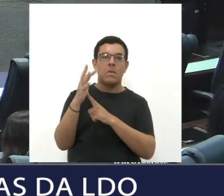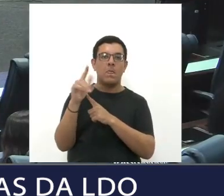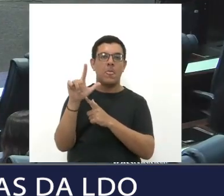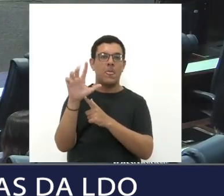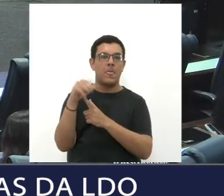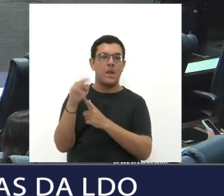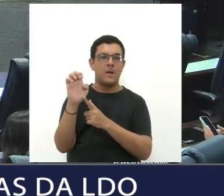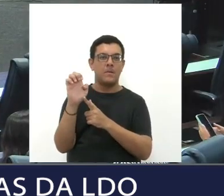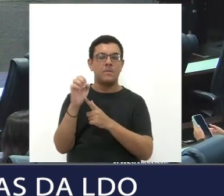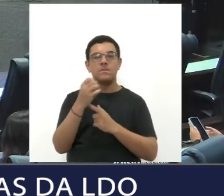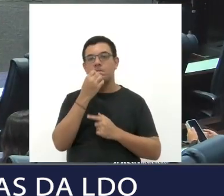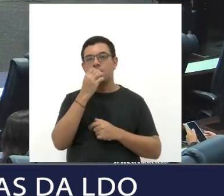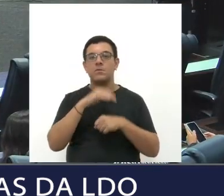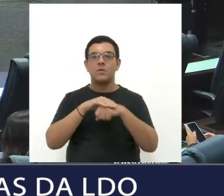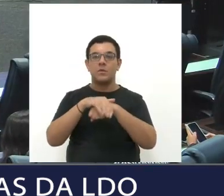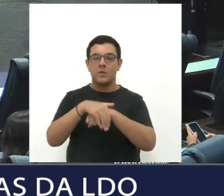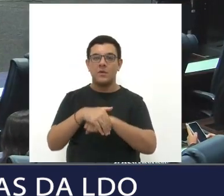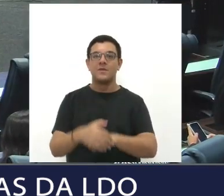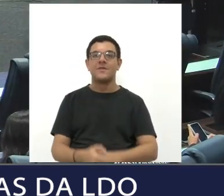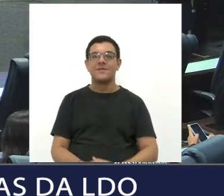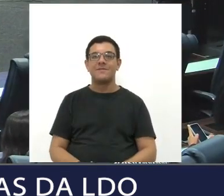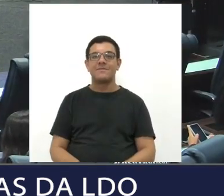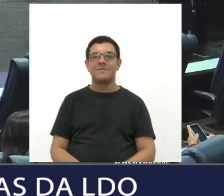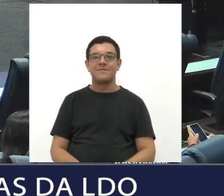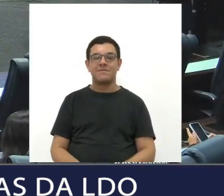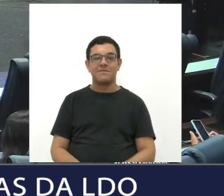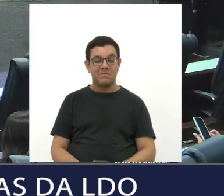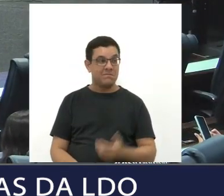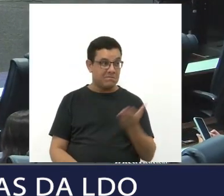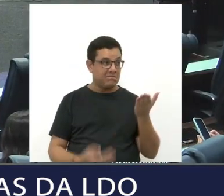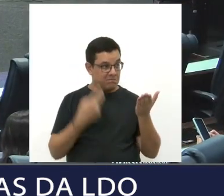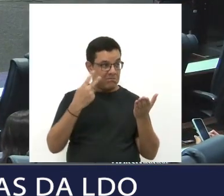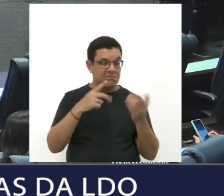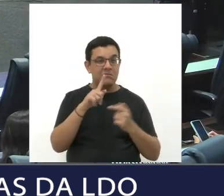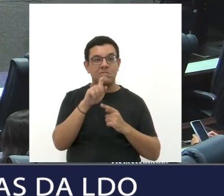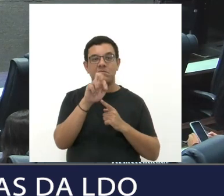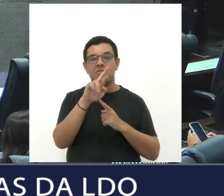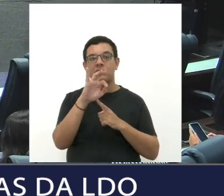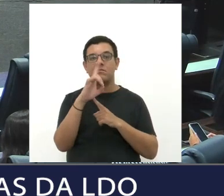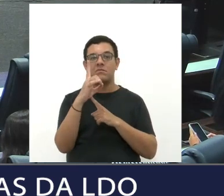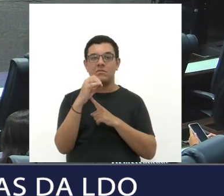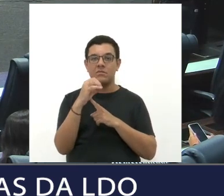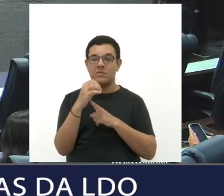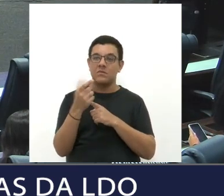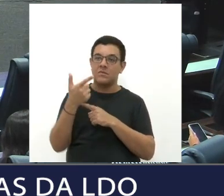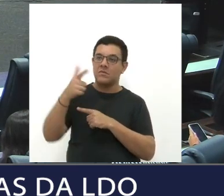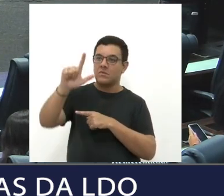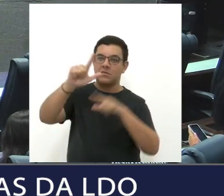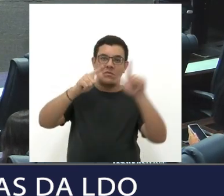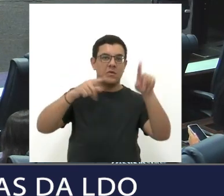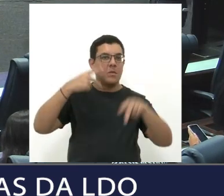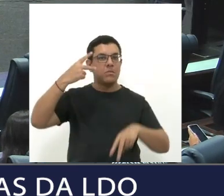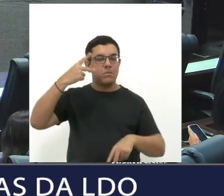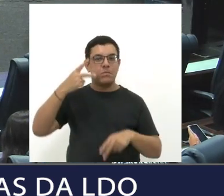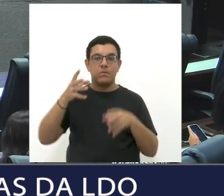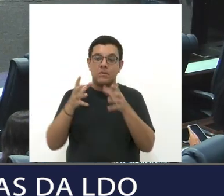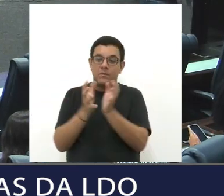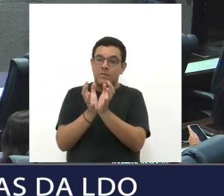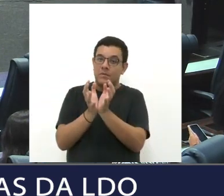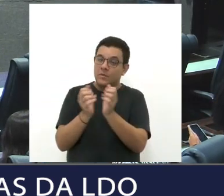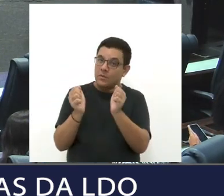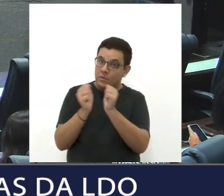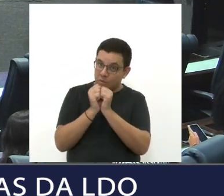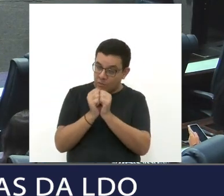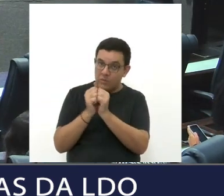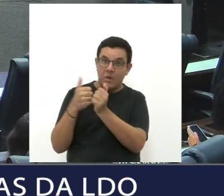Na apresentação, o diretor destacou a redução da dívida da cidade, que hoje gira em torno de 2 bilhões e 800 milhões